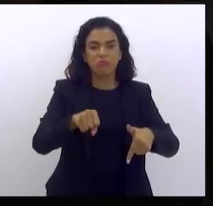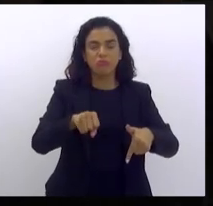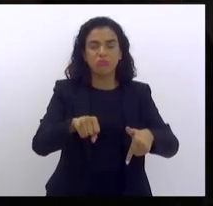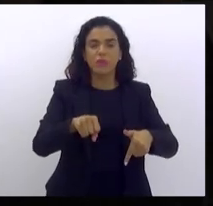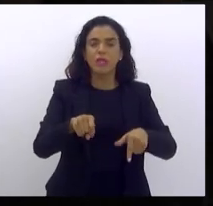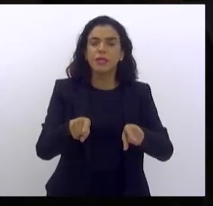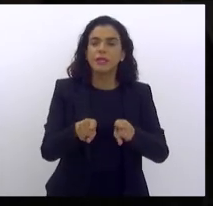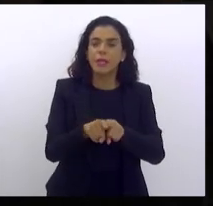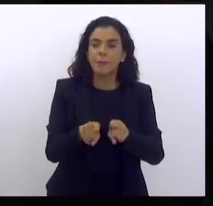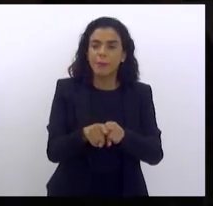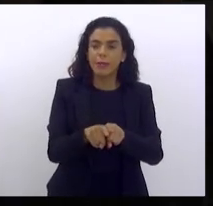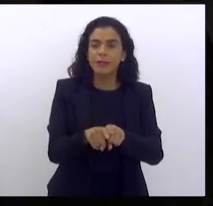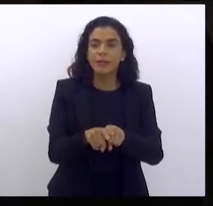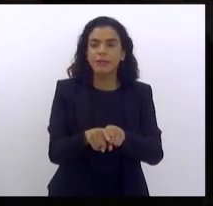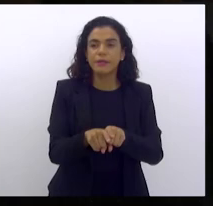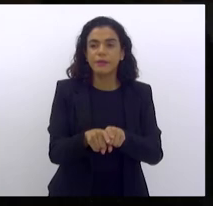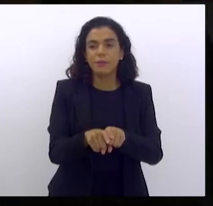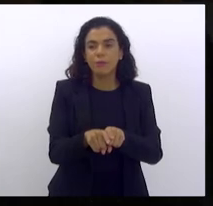inclusive